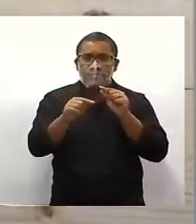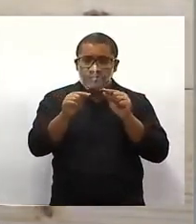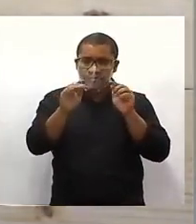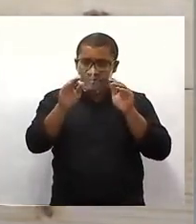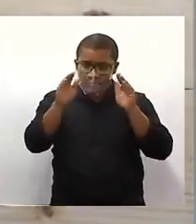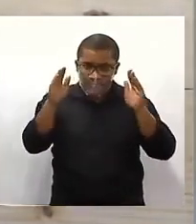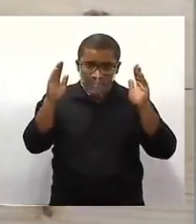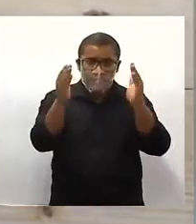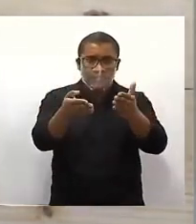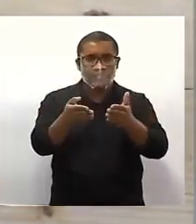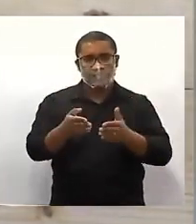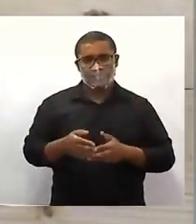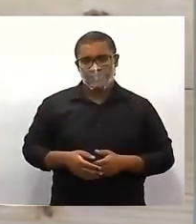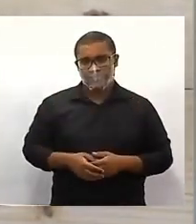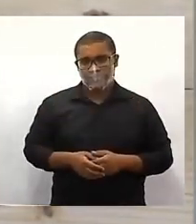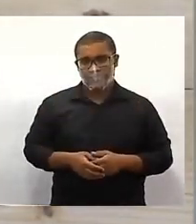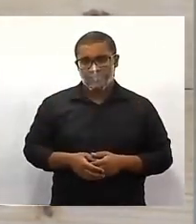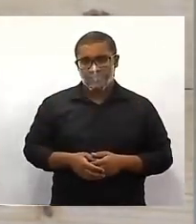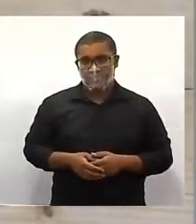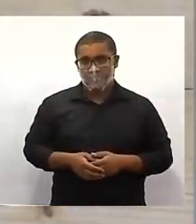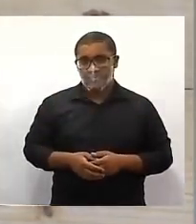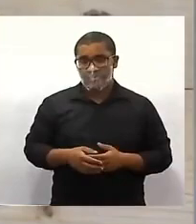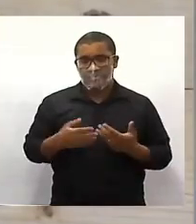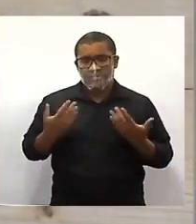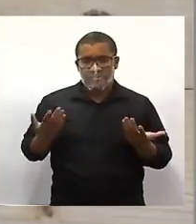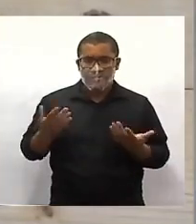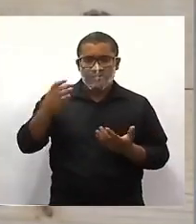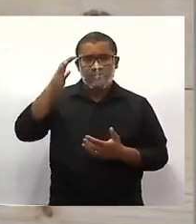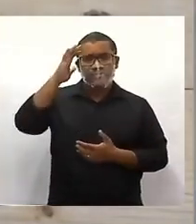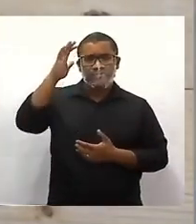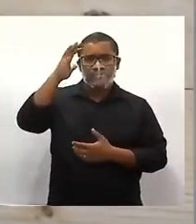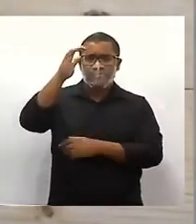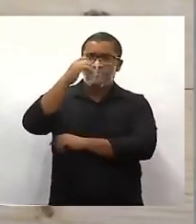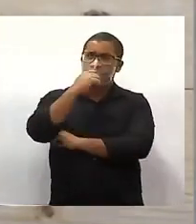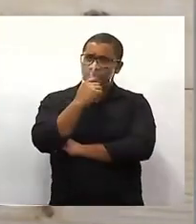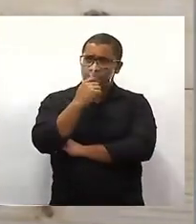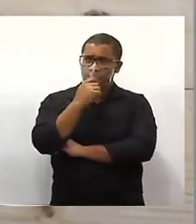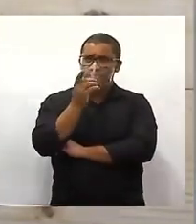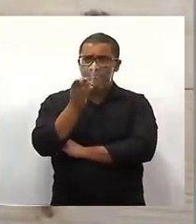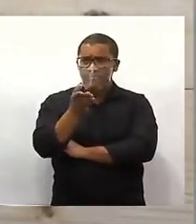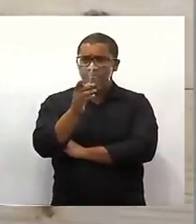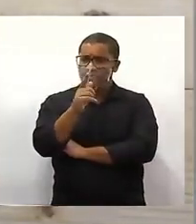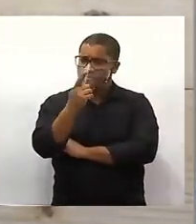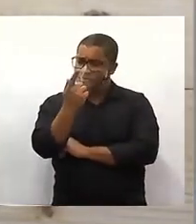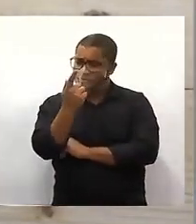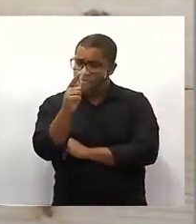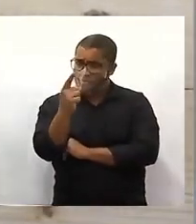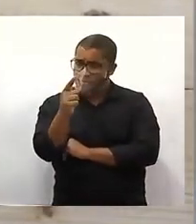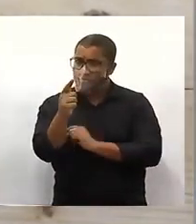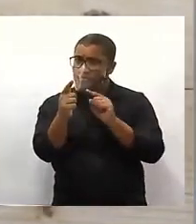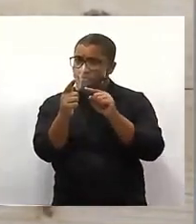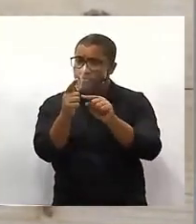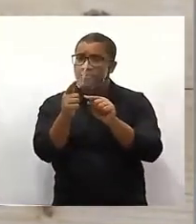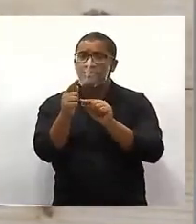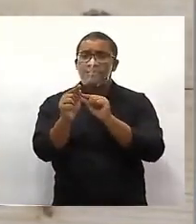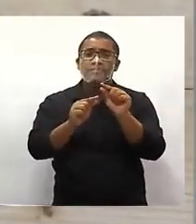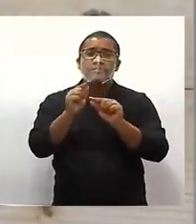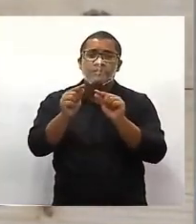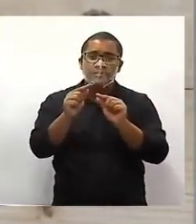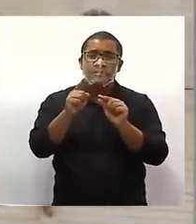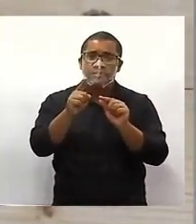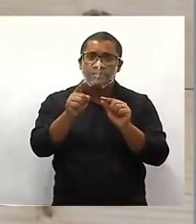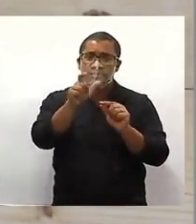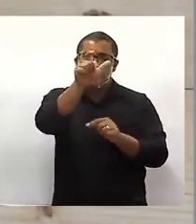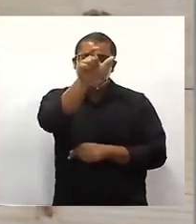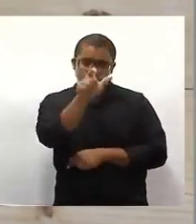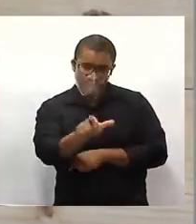isso. Então, nesse pensamento da questão, ele está falando como uma geografia que ela define o